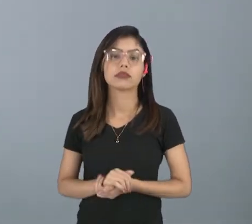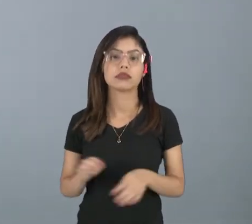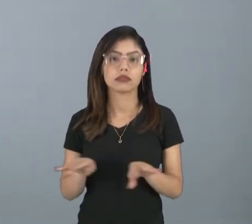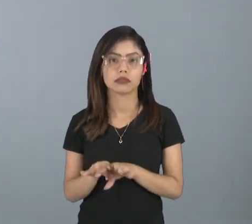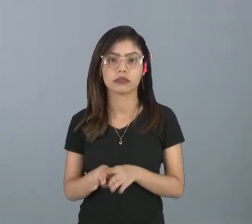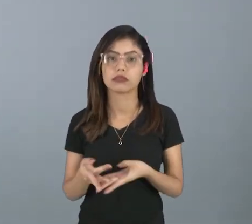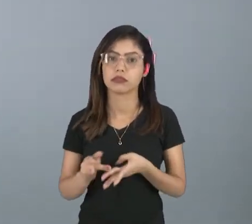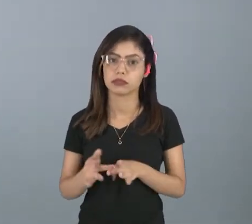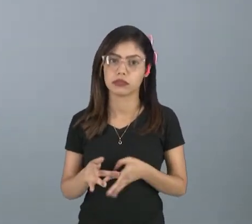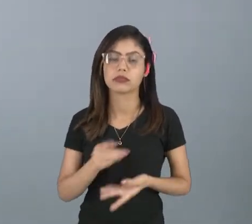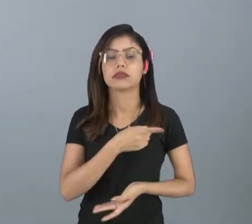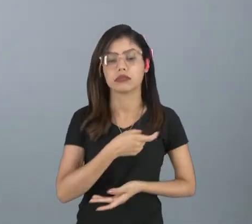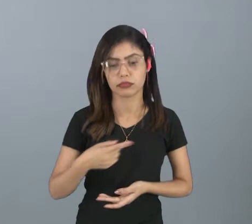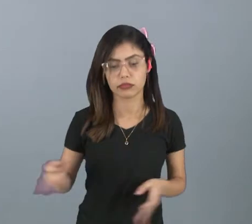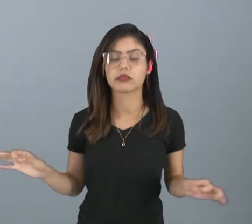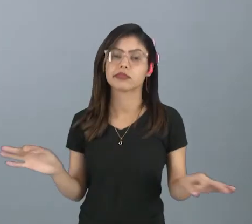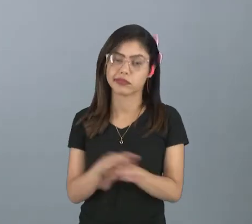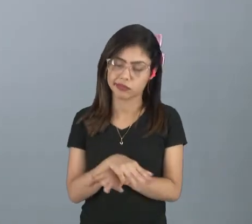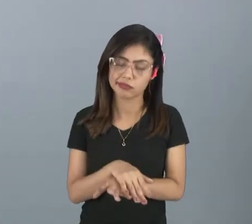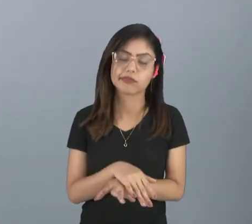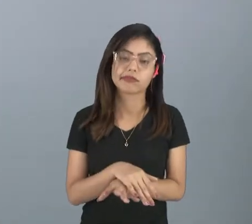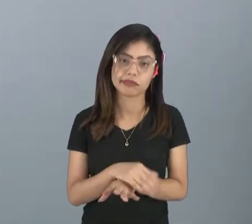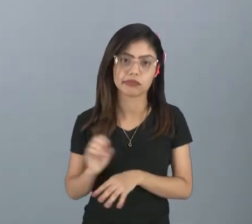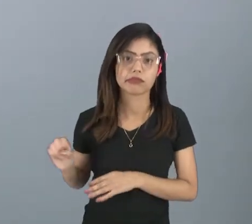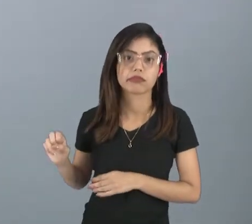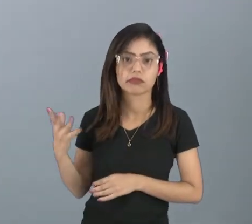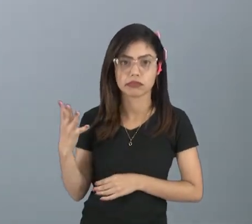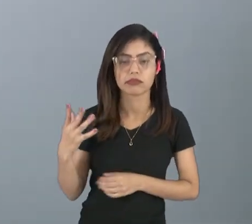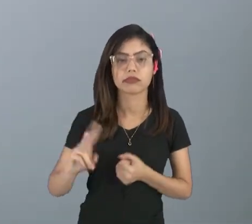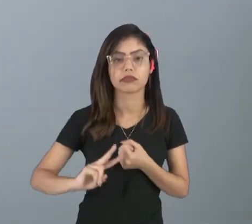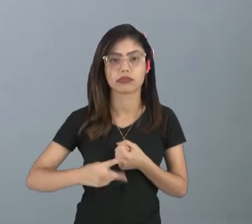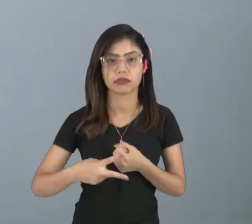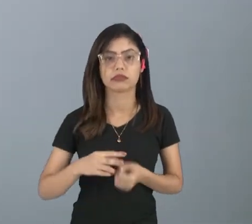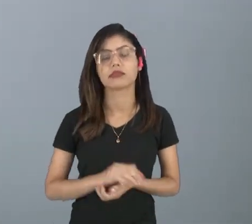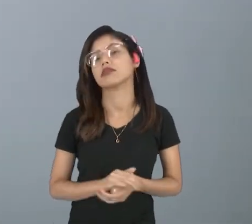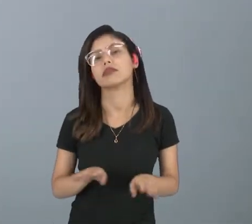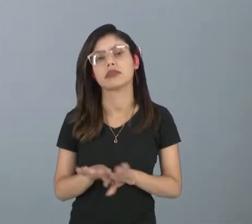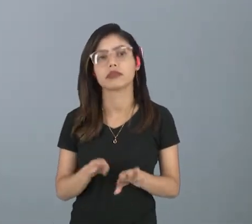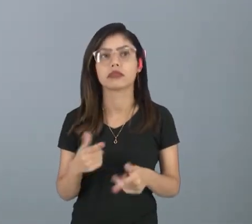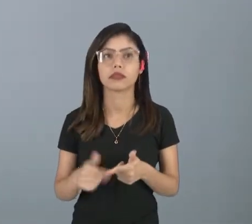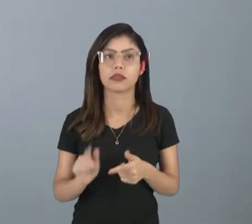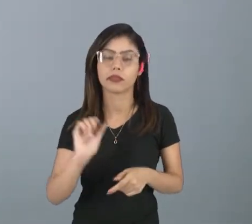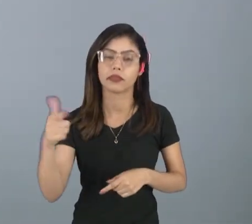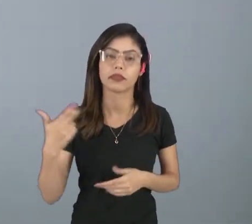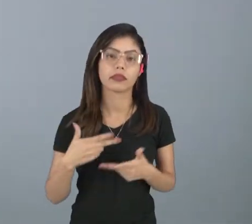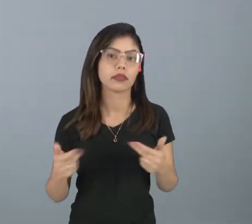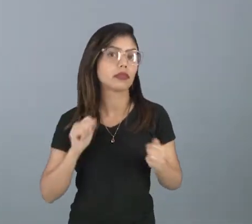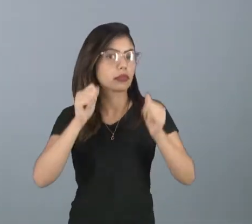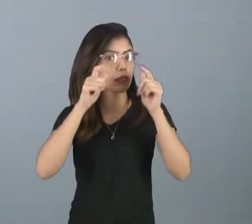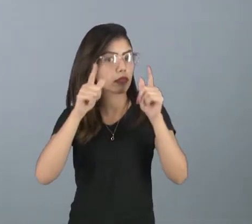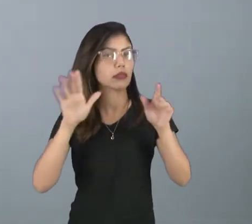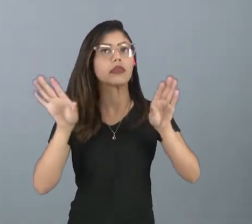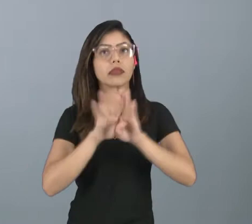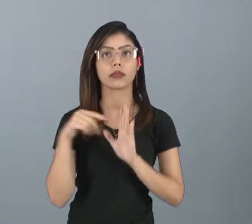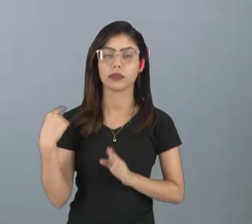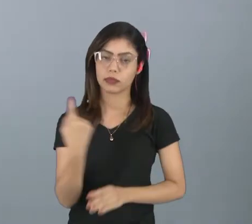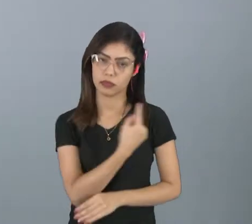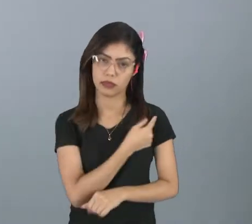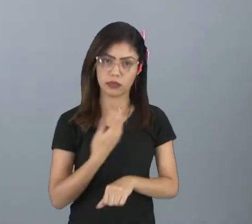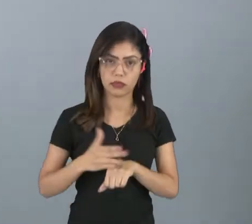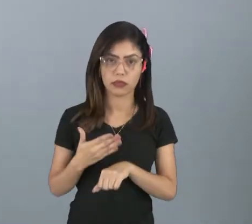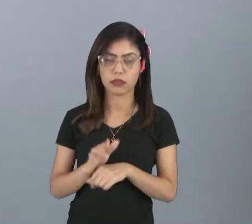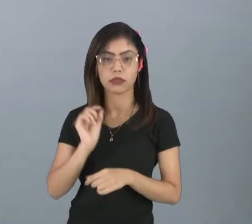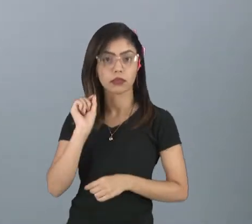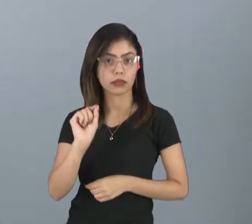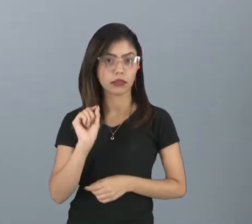estar contaminado com a bactéria que vai acabar causando aí a leptospirose. E aí uma outra coisa que a gente também deve ter atenção aí nas nossas práticas do